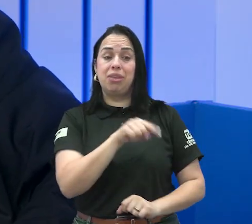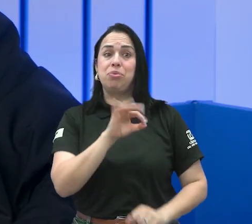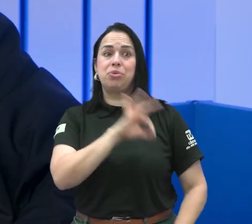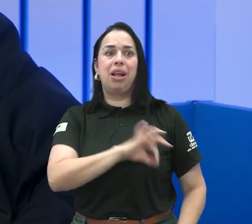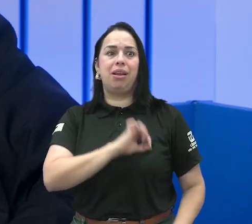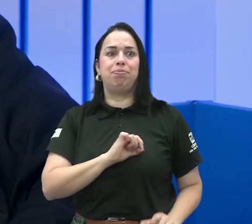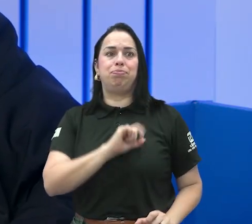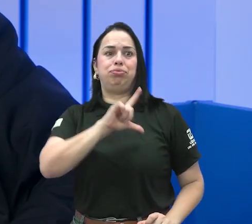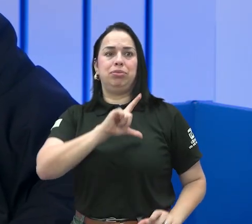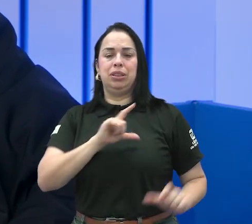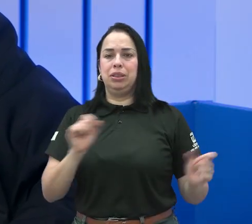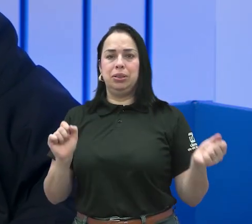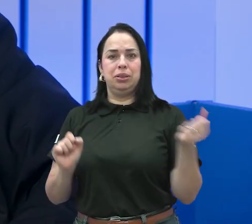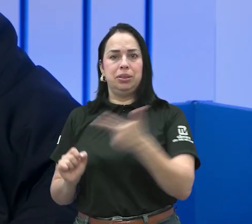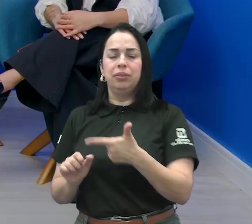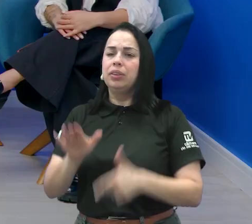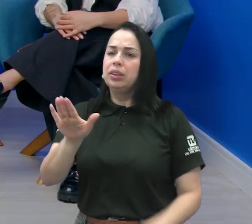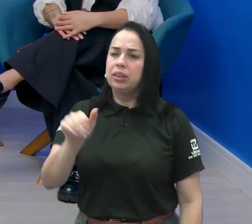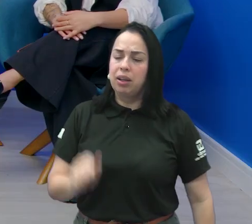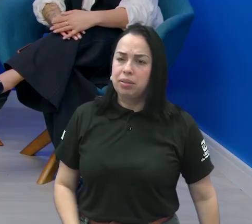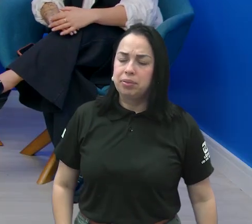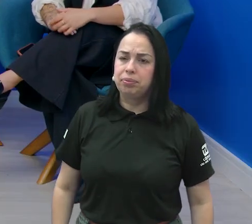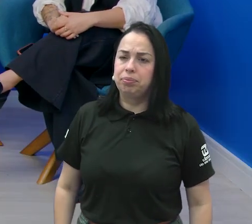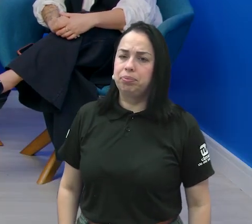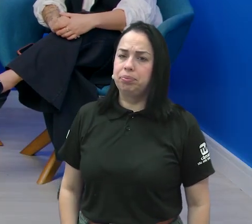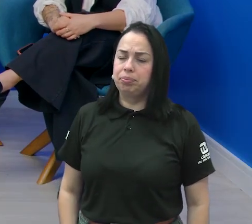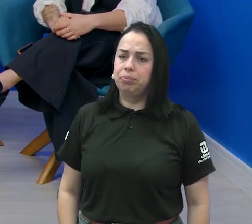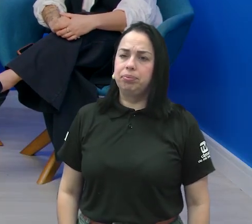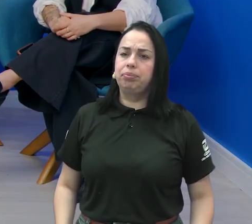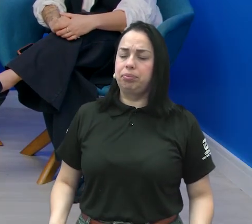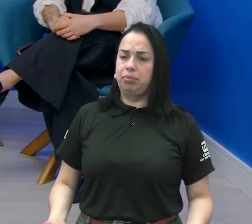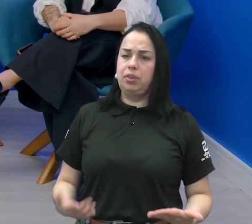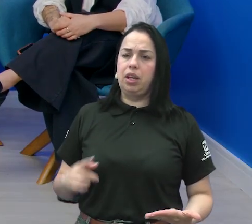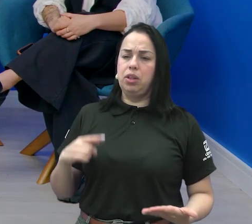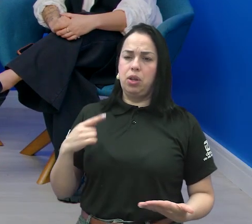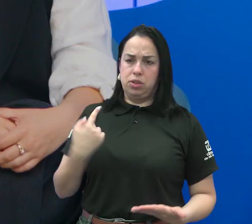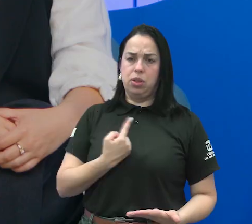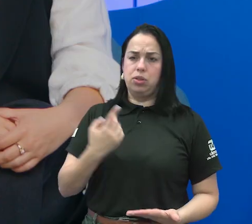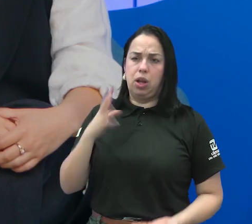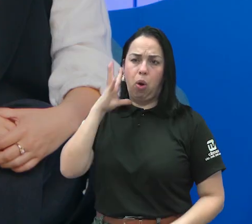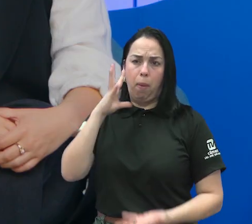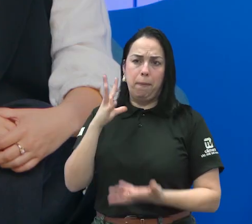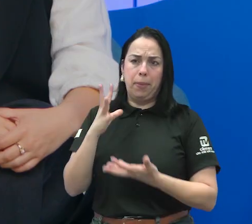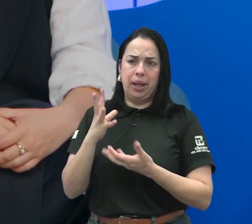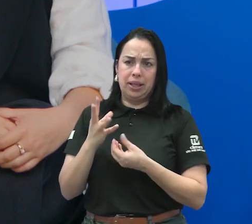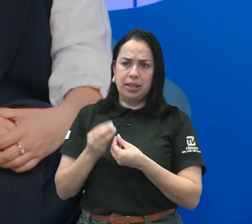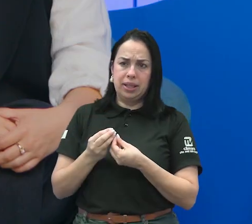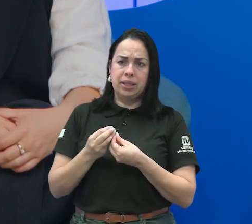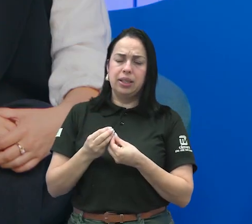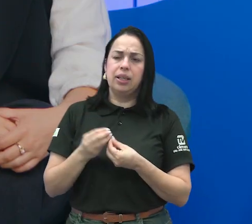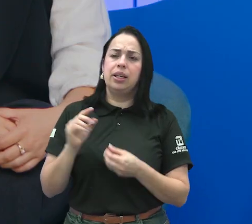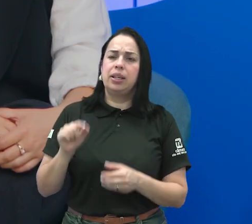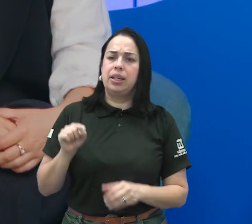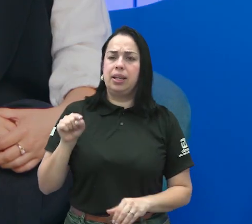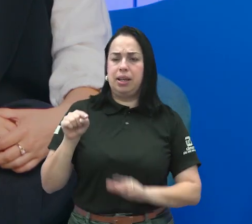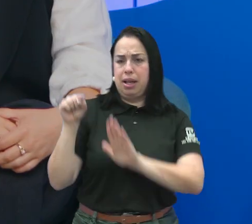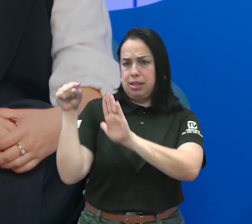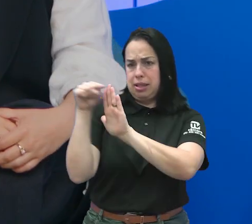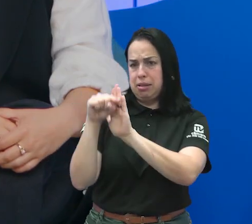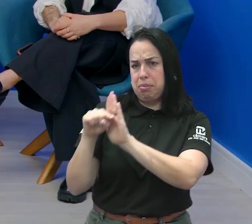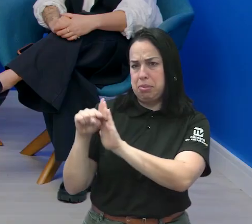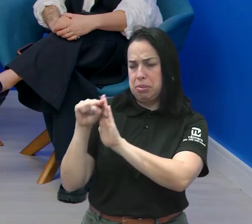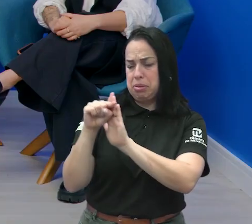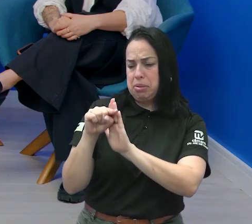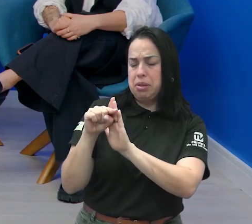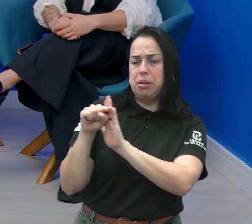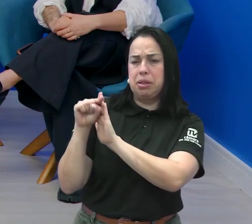os maiores salários. Professor, então, a gente pode imaginar, entender que, na medida em que o próprio